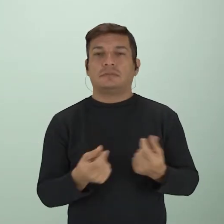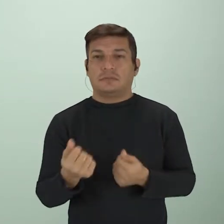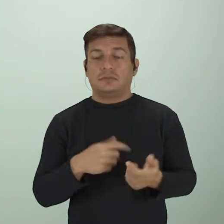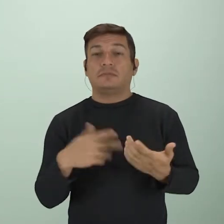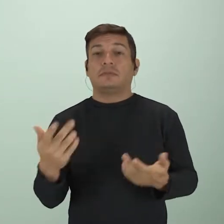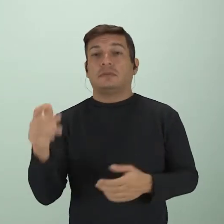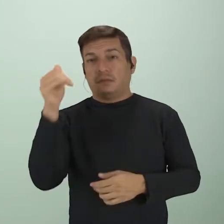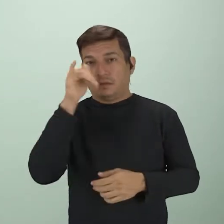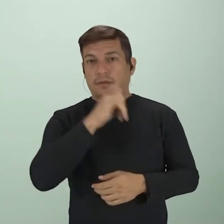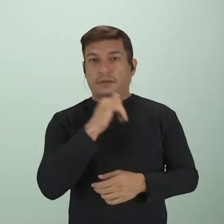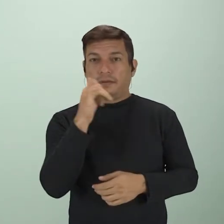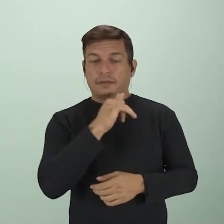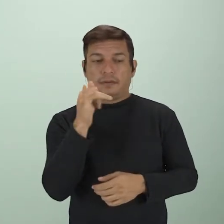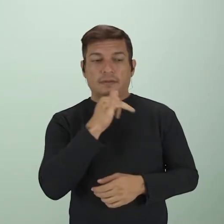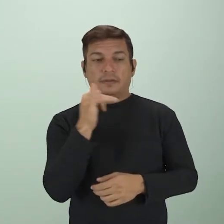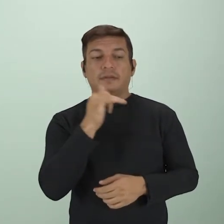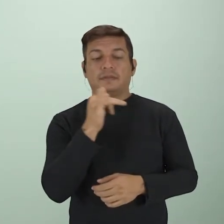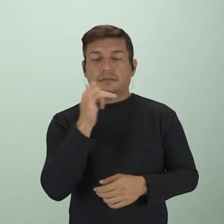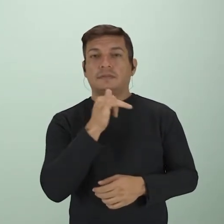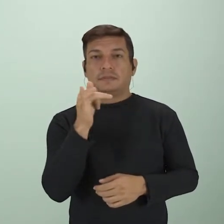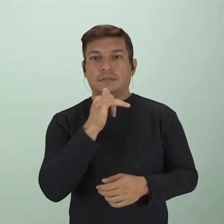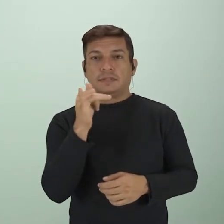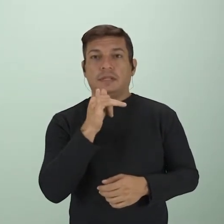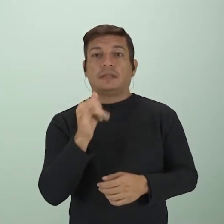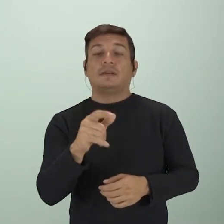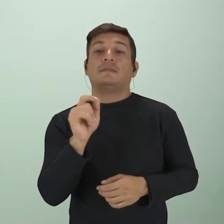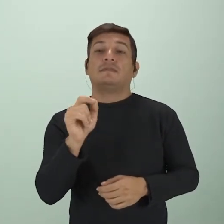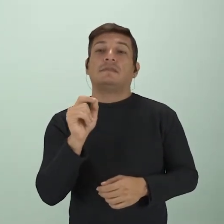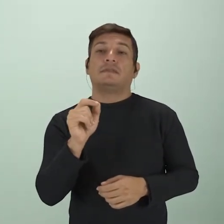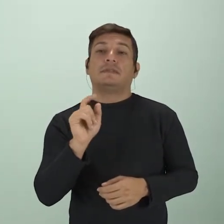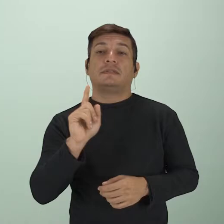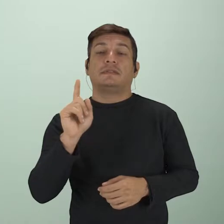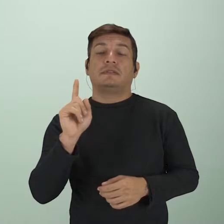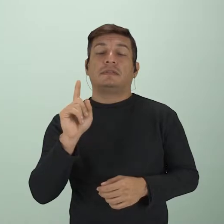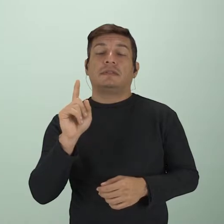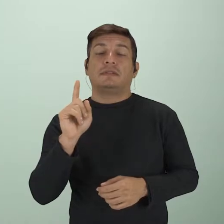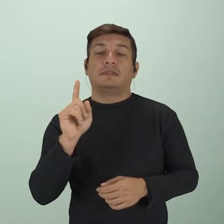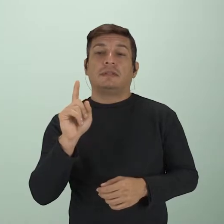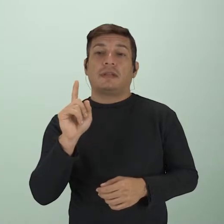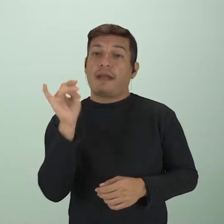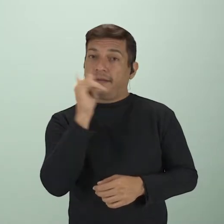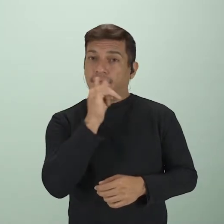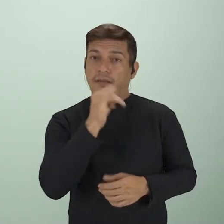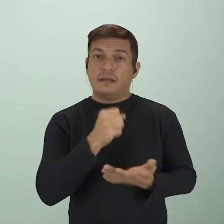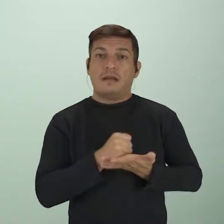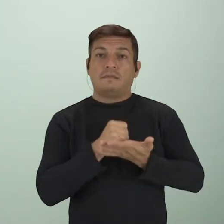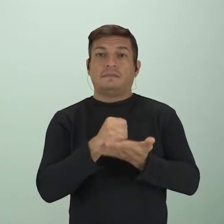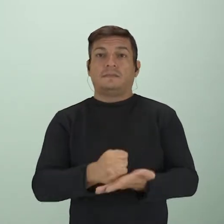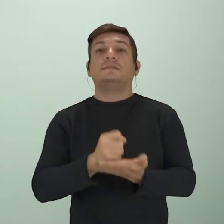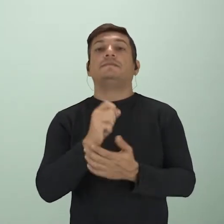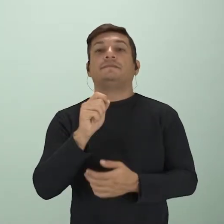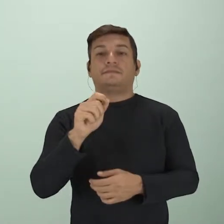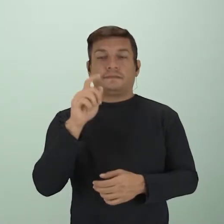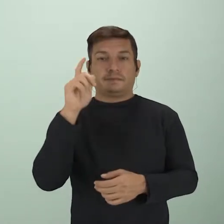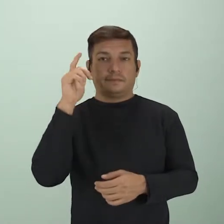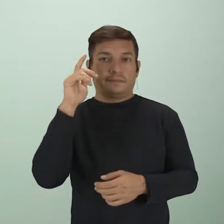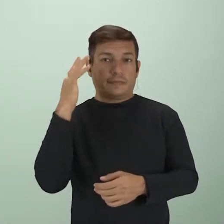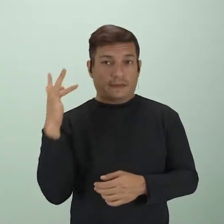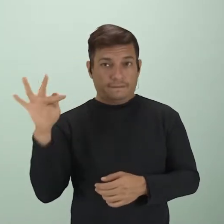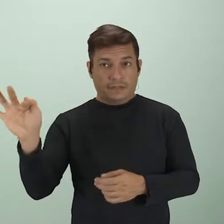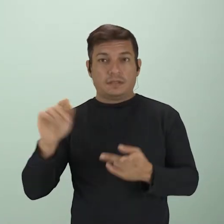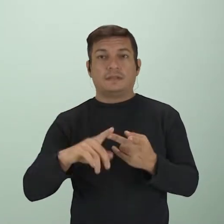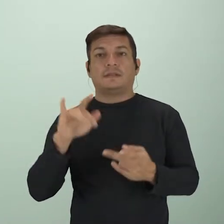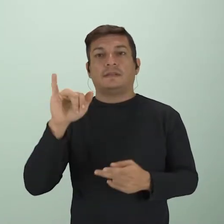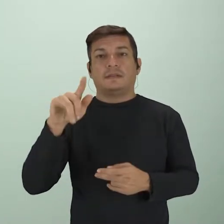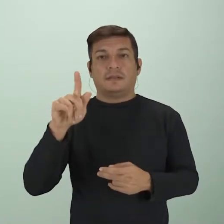Itália, além desse processo da crise econômica, né, a Itália apoiou a Inglaterra e a França